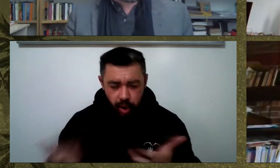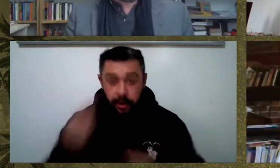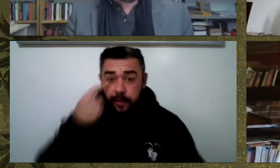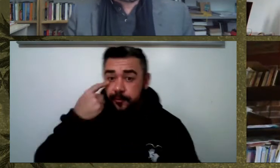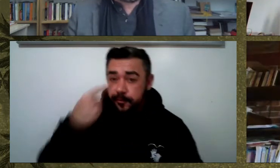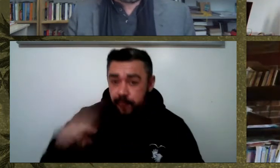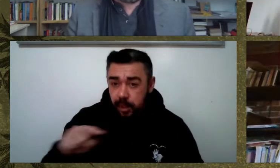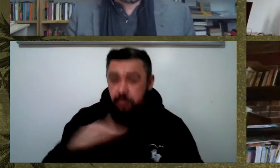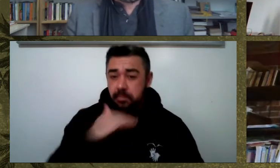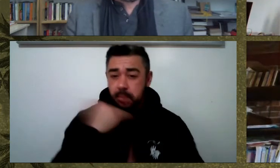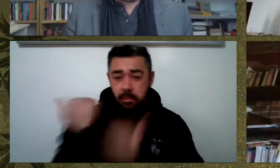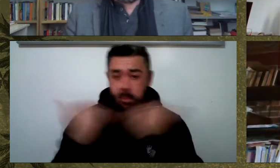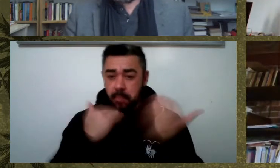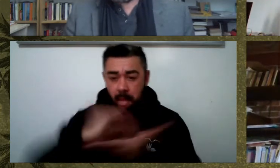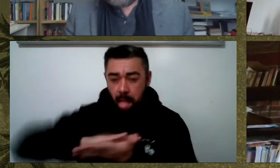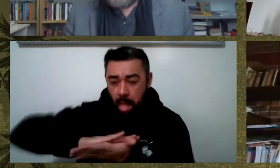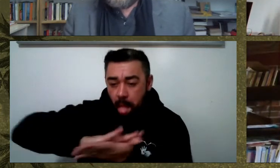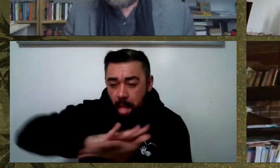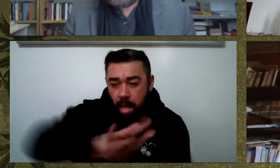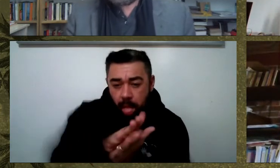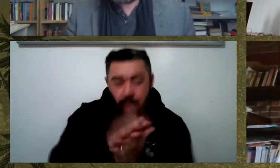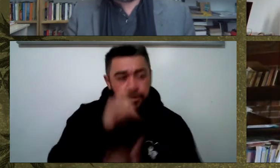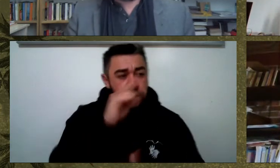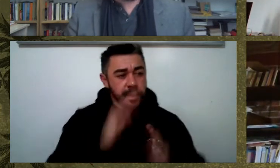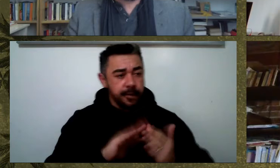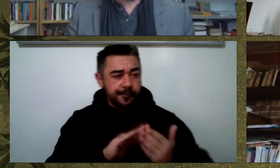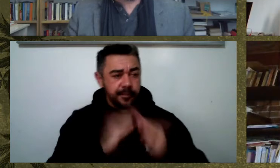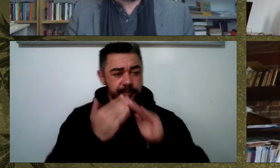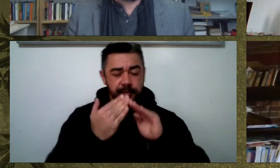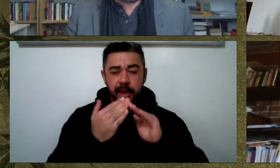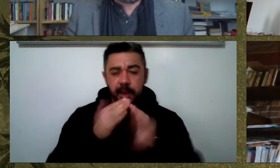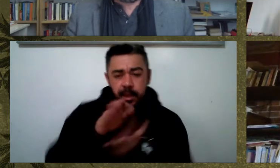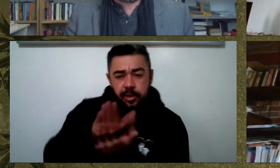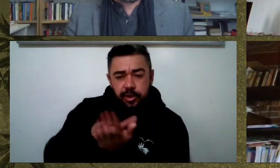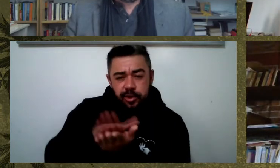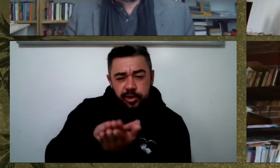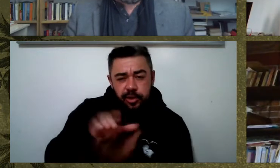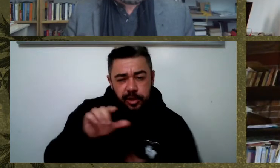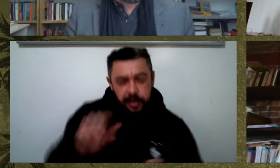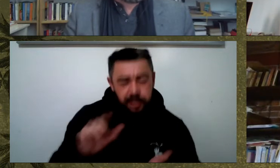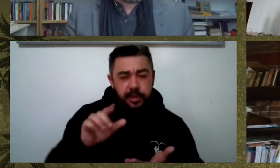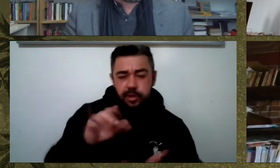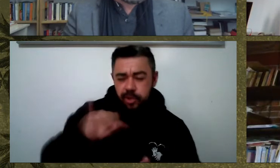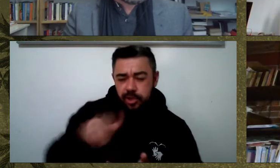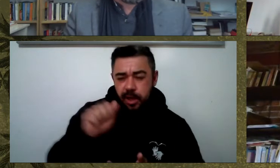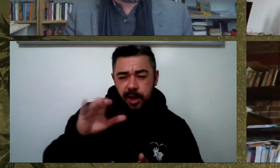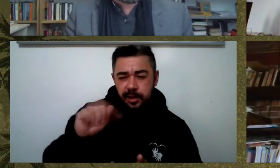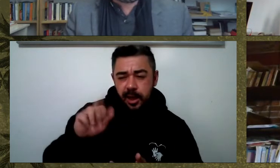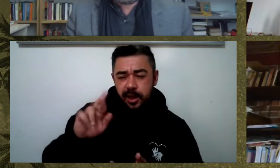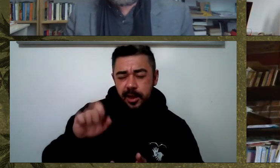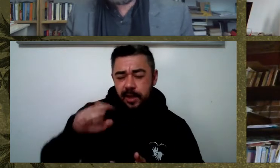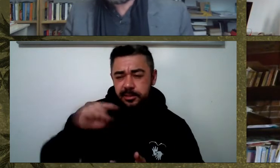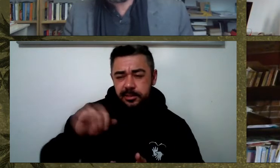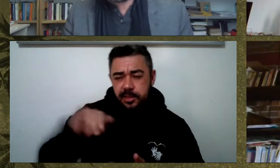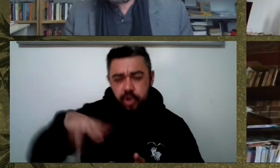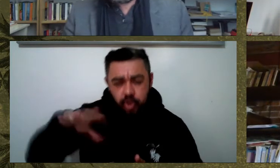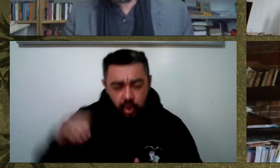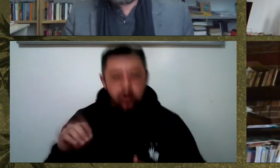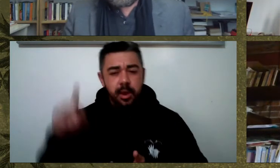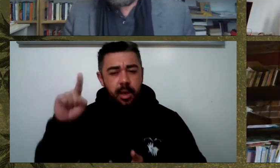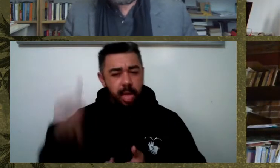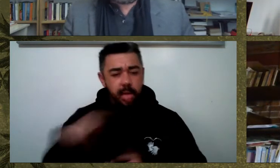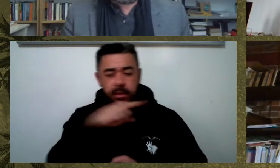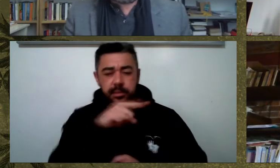terrível que ocorreu na favela do Jacarezinho, no Rio de Janeiro, recentemente, o aumento disso que sempre foi um traço